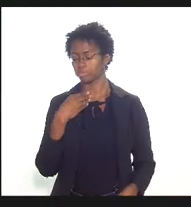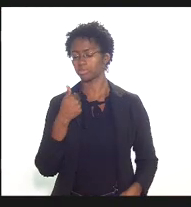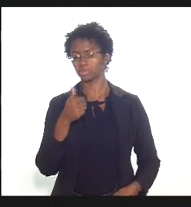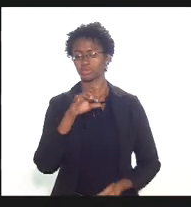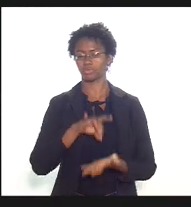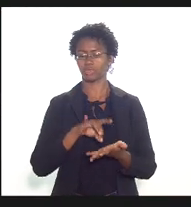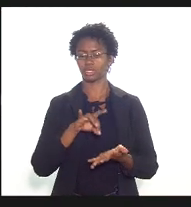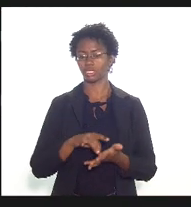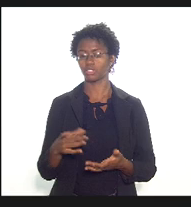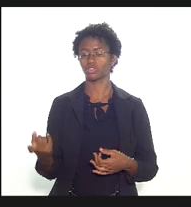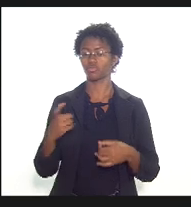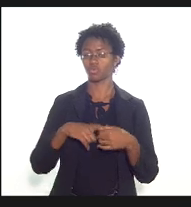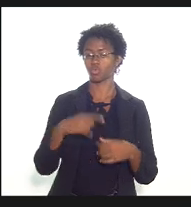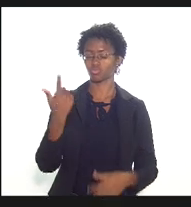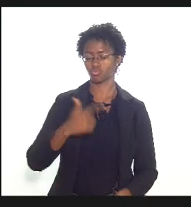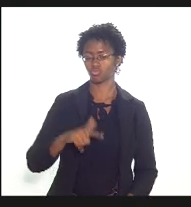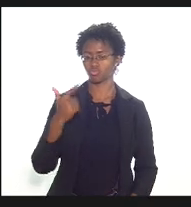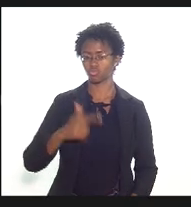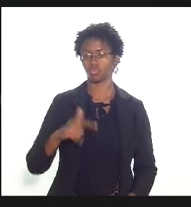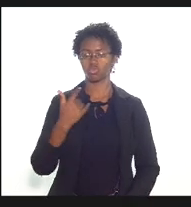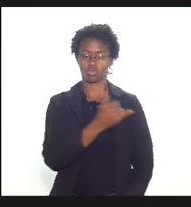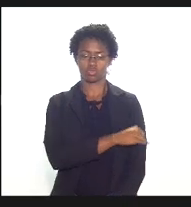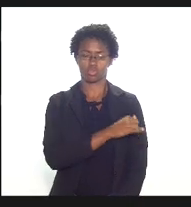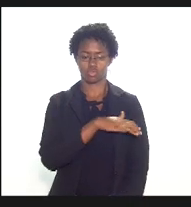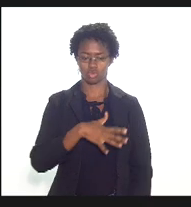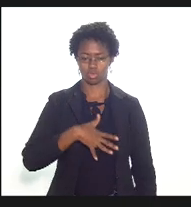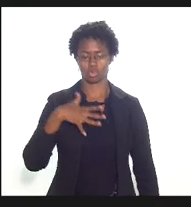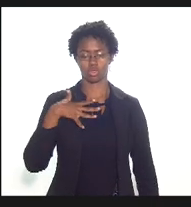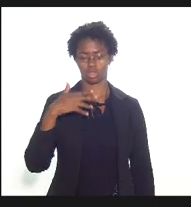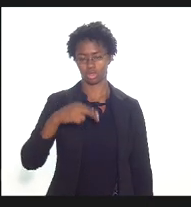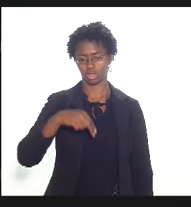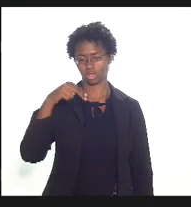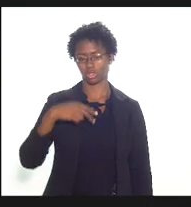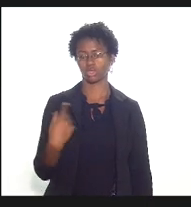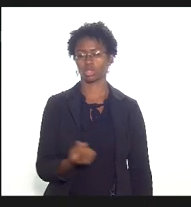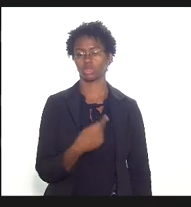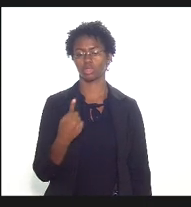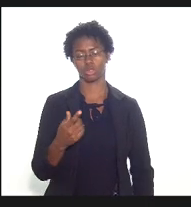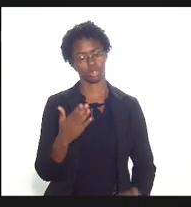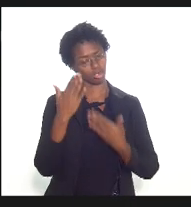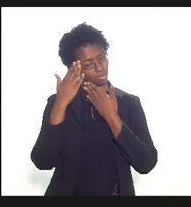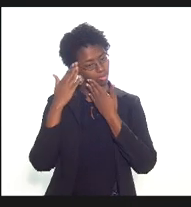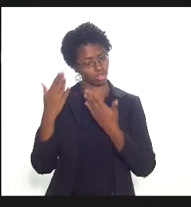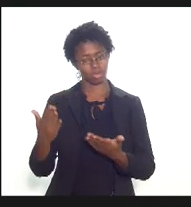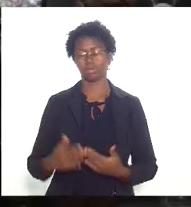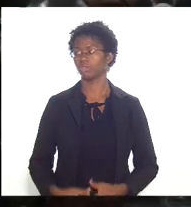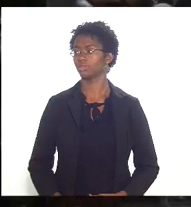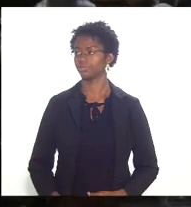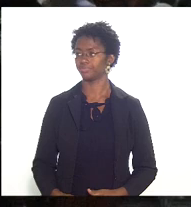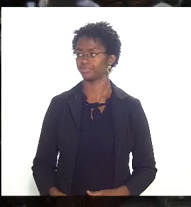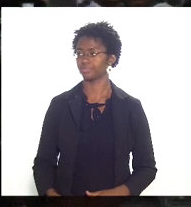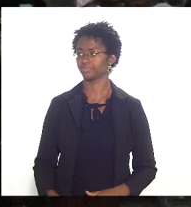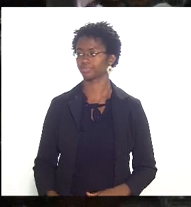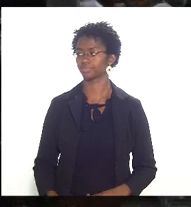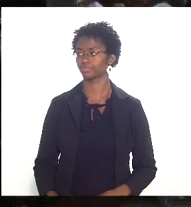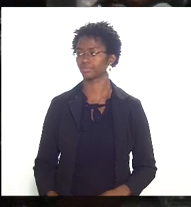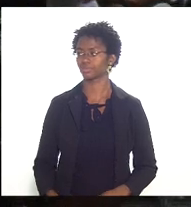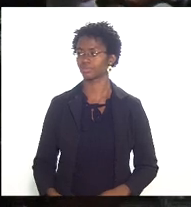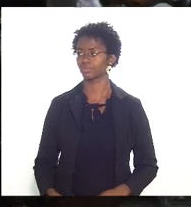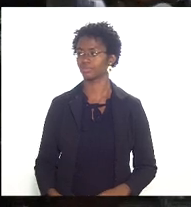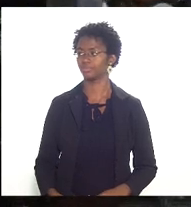o Rio de Janeiro que orgulha a nossa é muito obrigado obrigado deputado